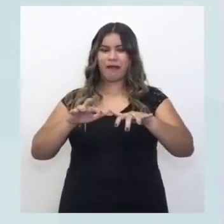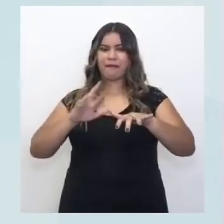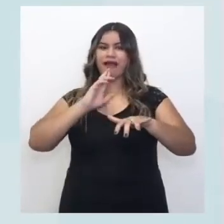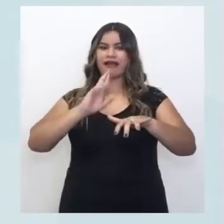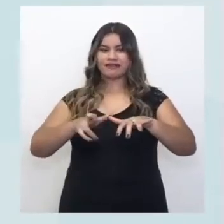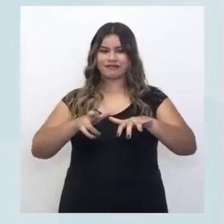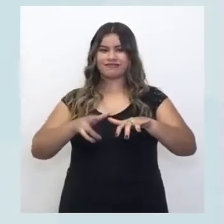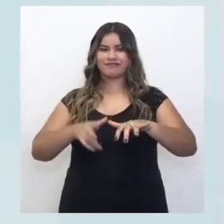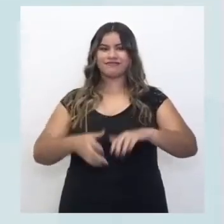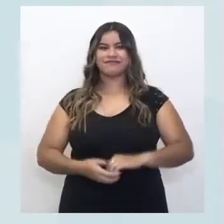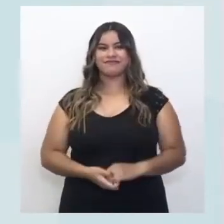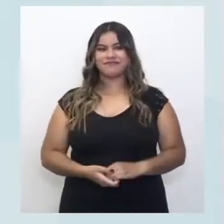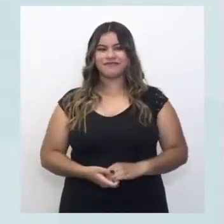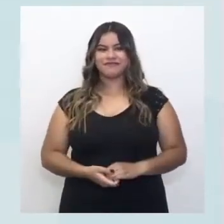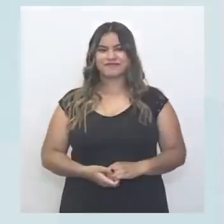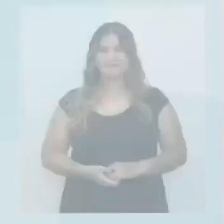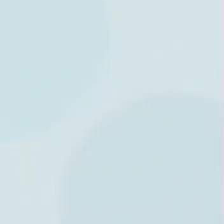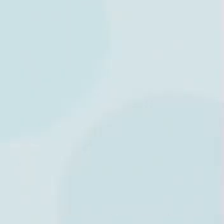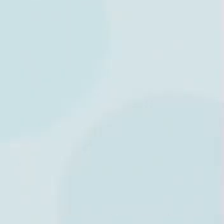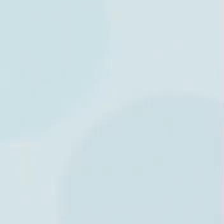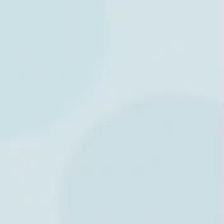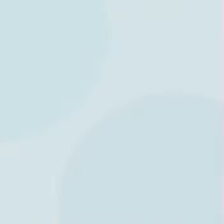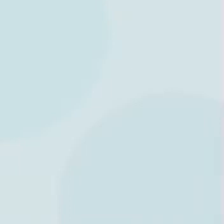teclado, participe!